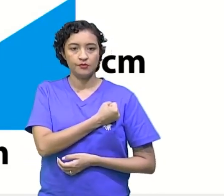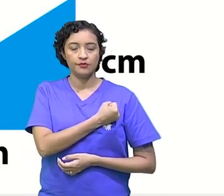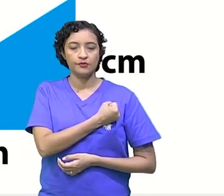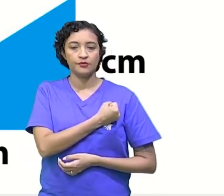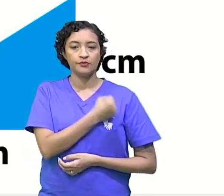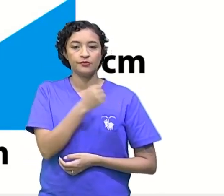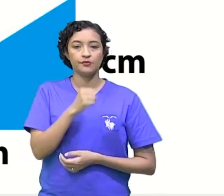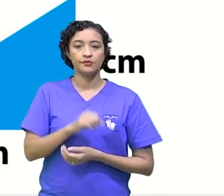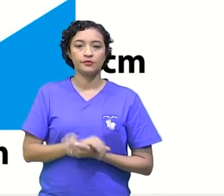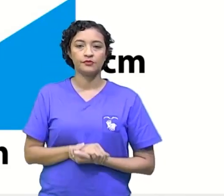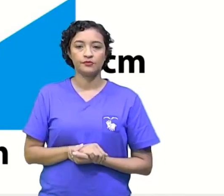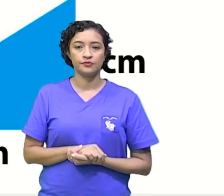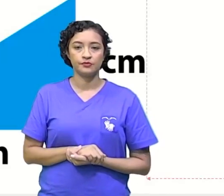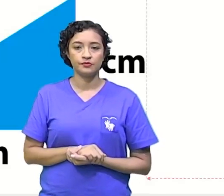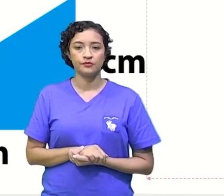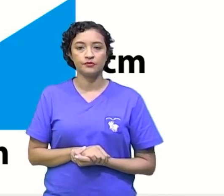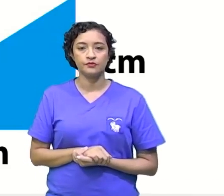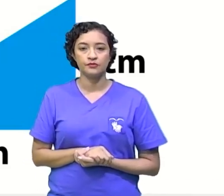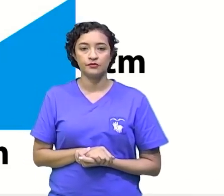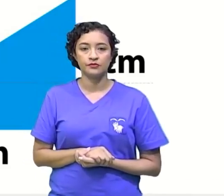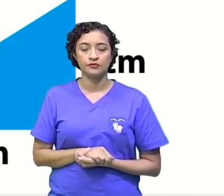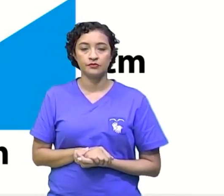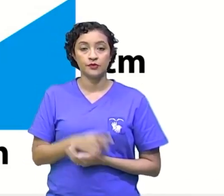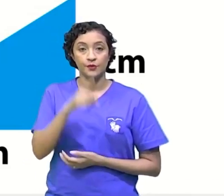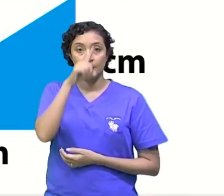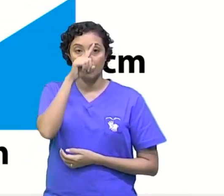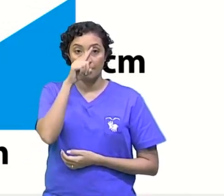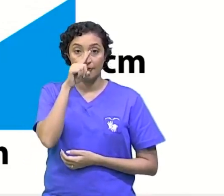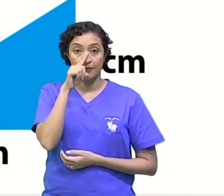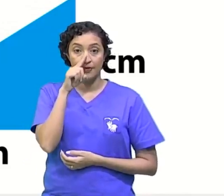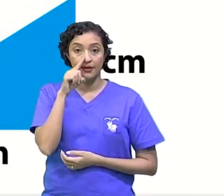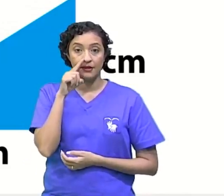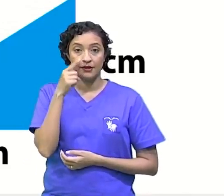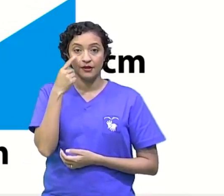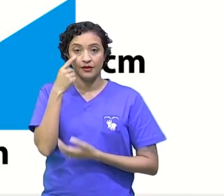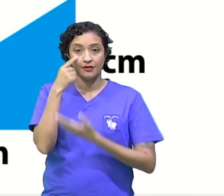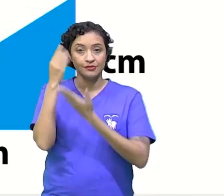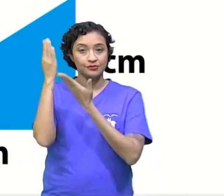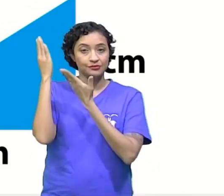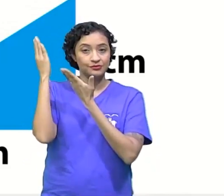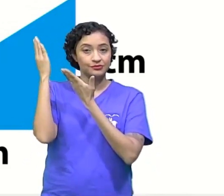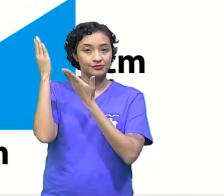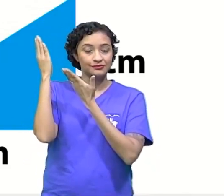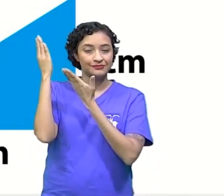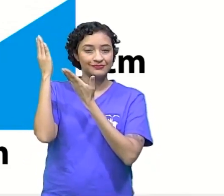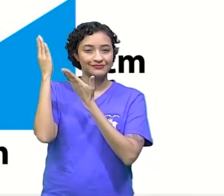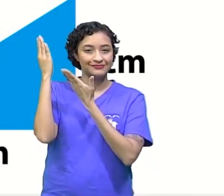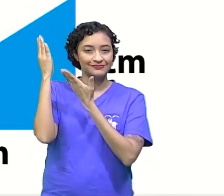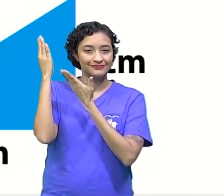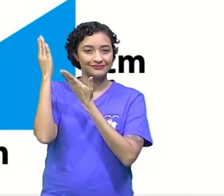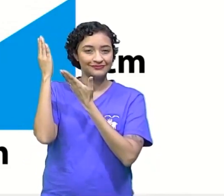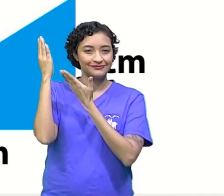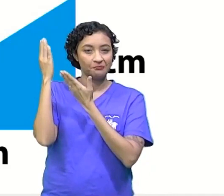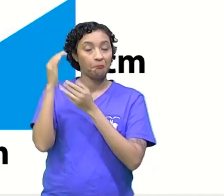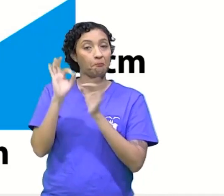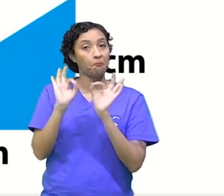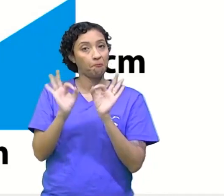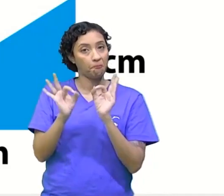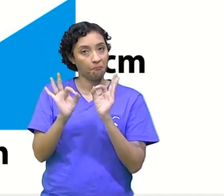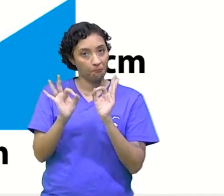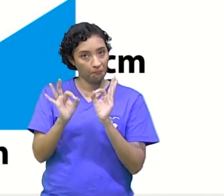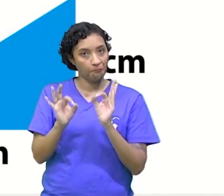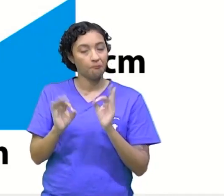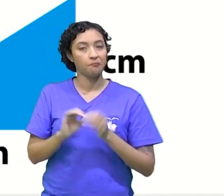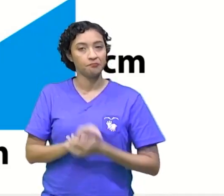lado aqui olha que interessante quando eu arrastar esse triângulo aqui vamos ver que ele Opá